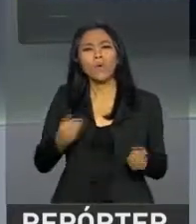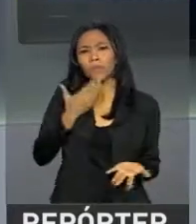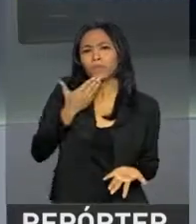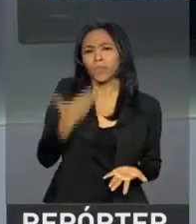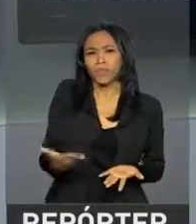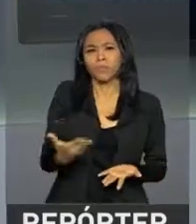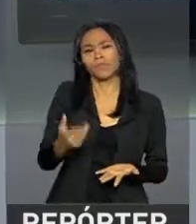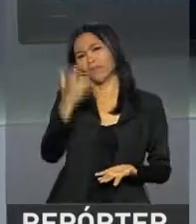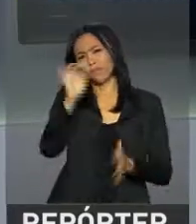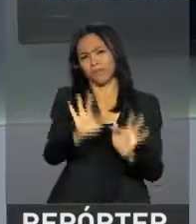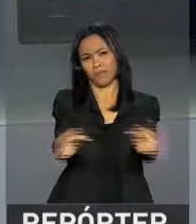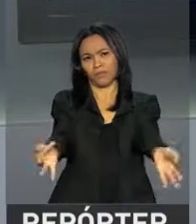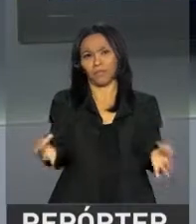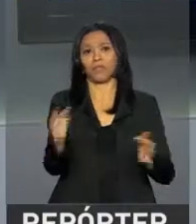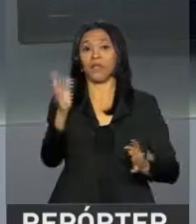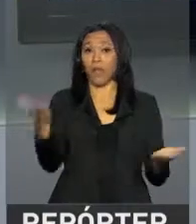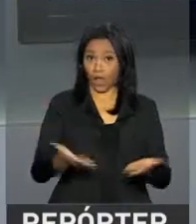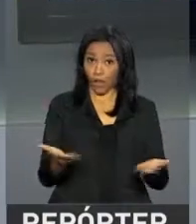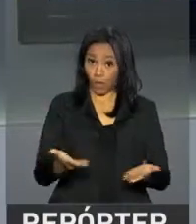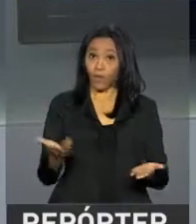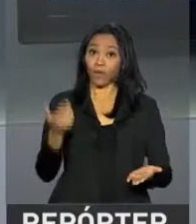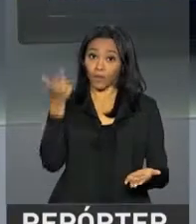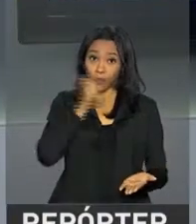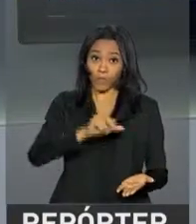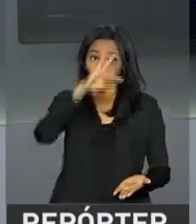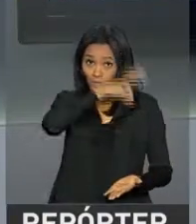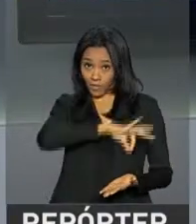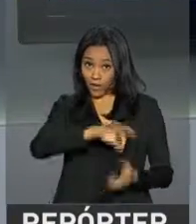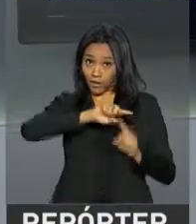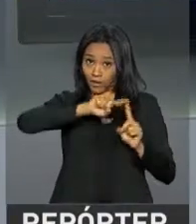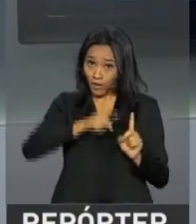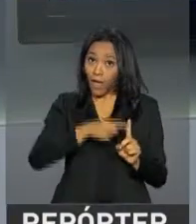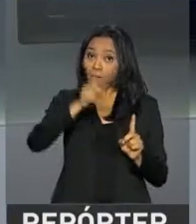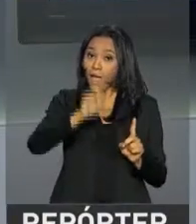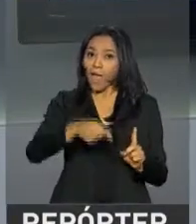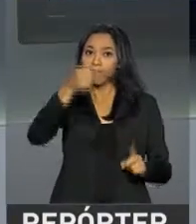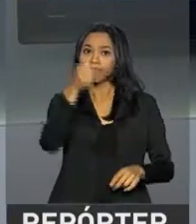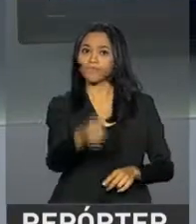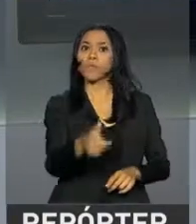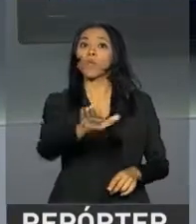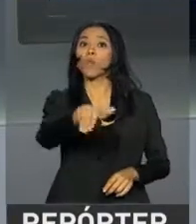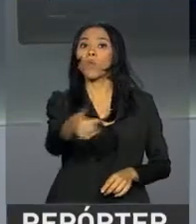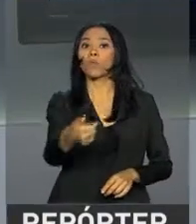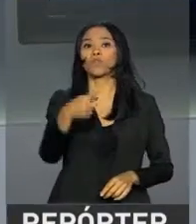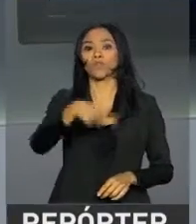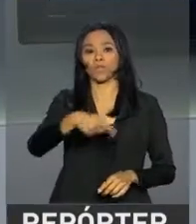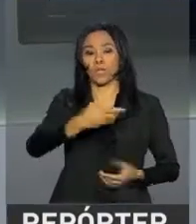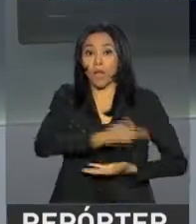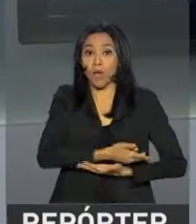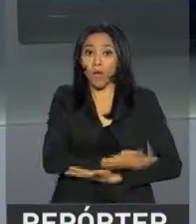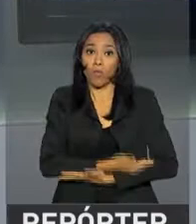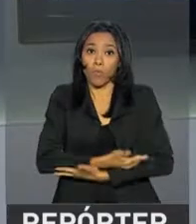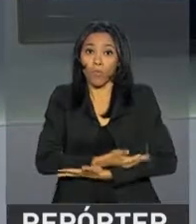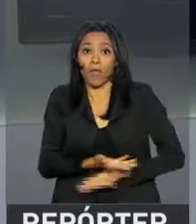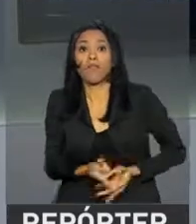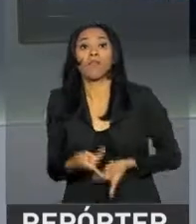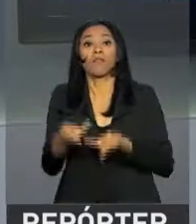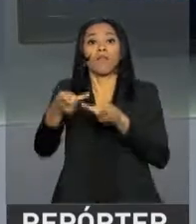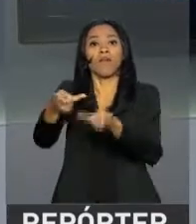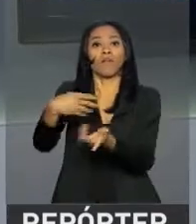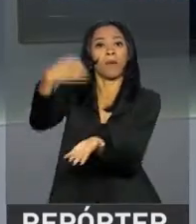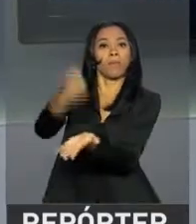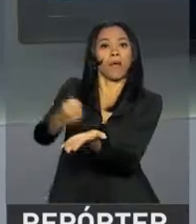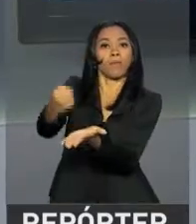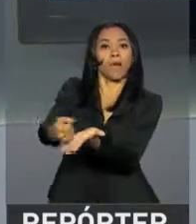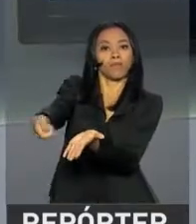ficou mais simples agora o benefício vai ser concedido automaticamente depois do registro do bb no cartório sem